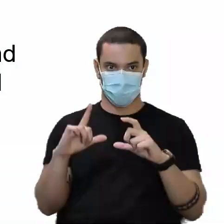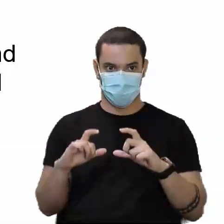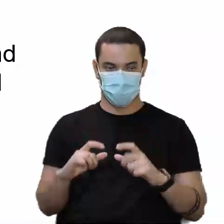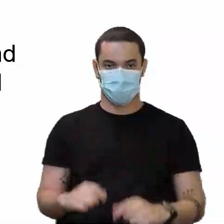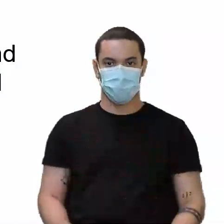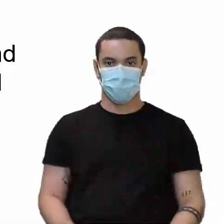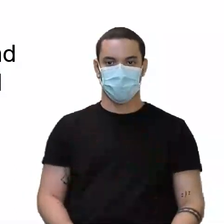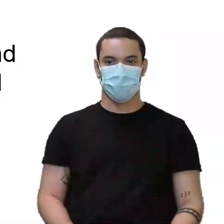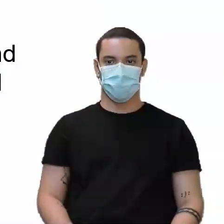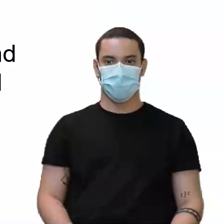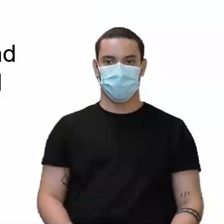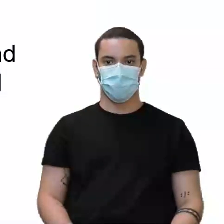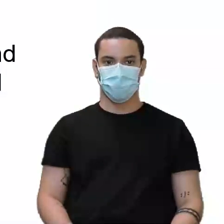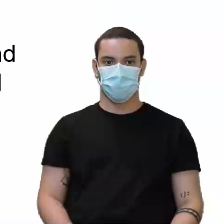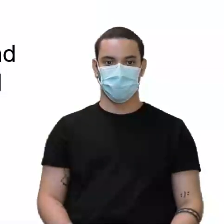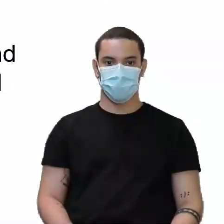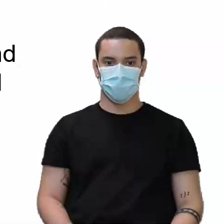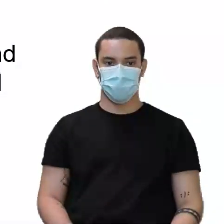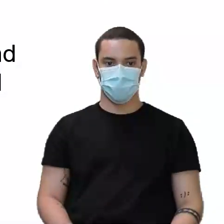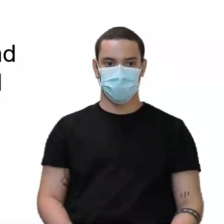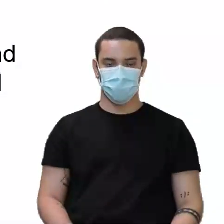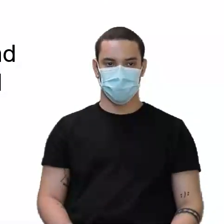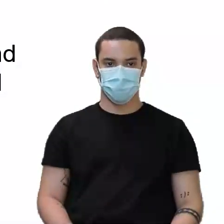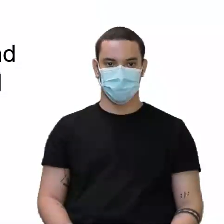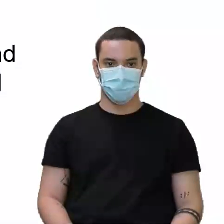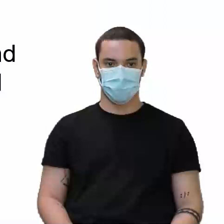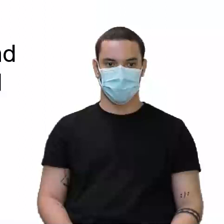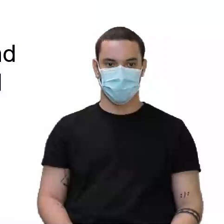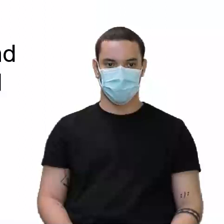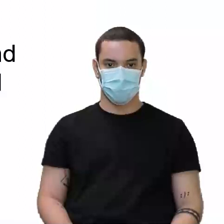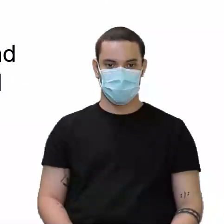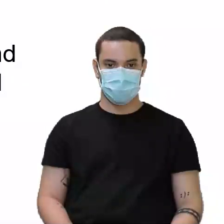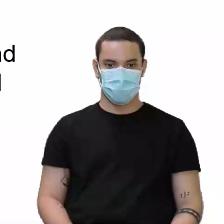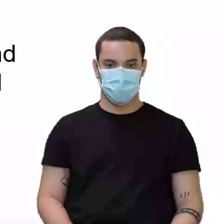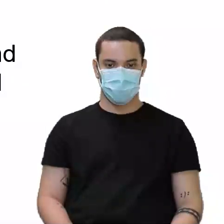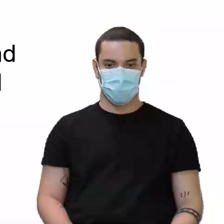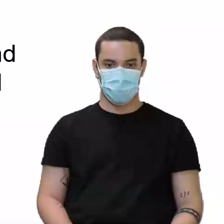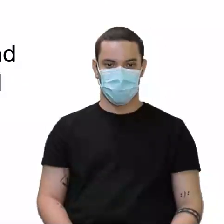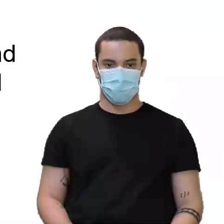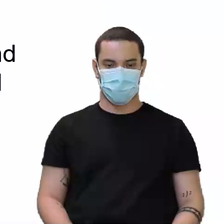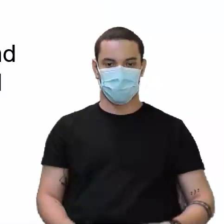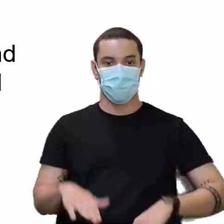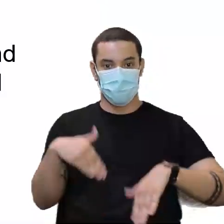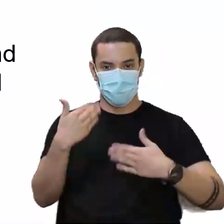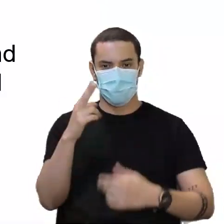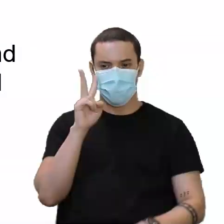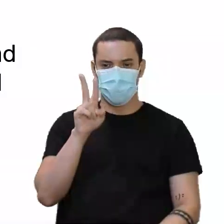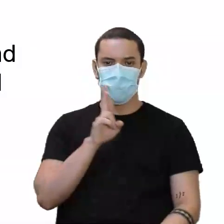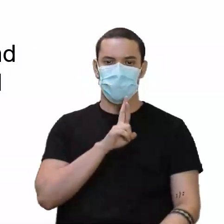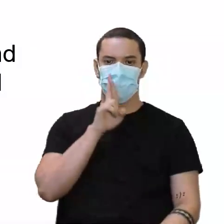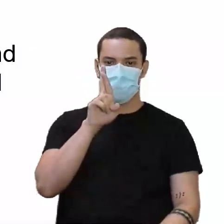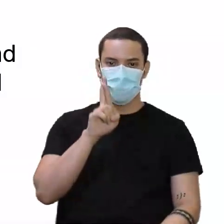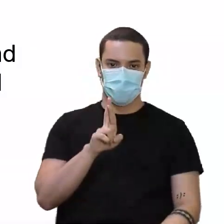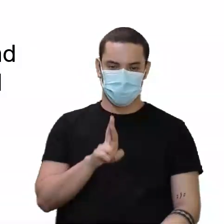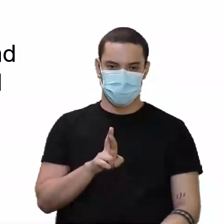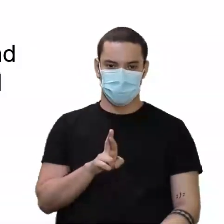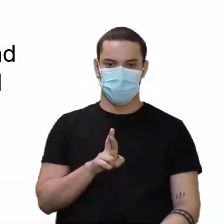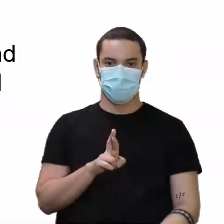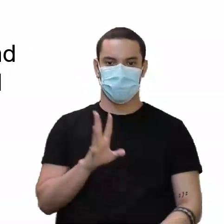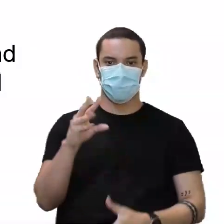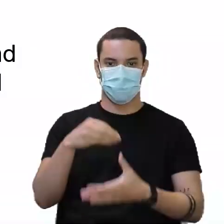aí, aqui, bem no final, ele fala o seguinte: when she looked, quando ela olhou para os resultados lá na